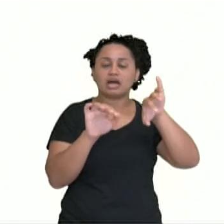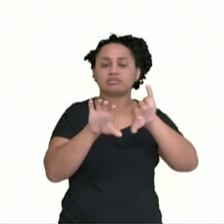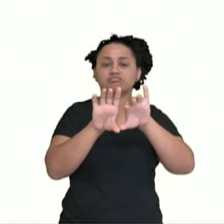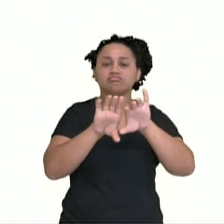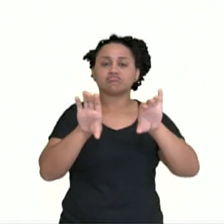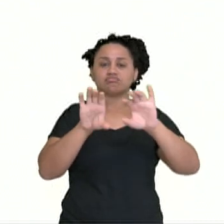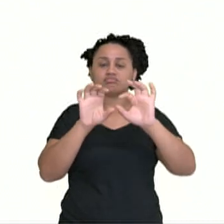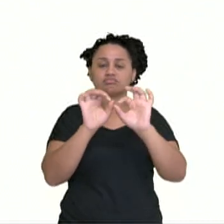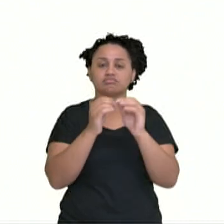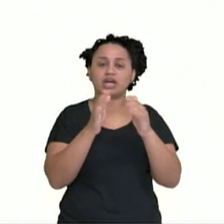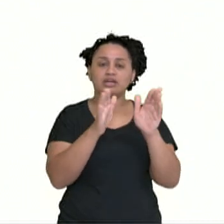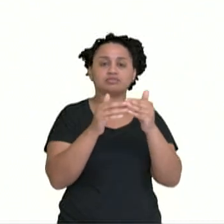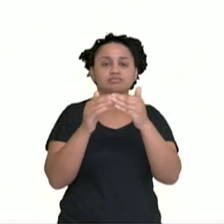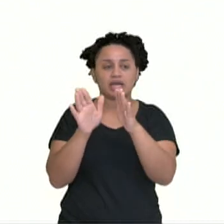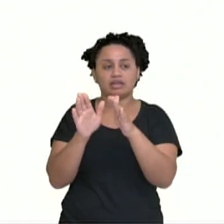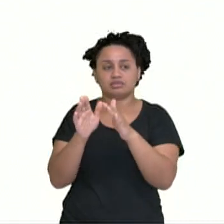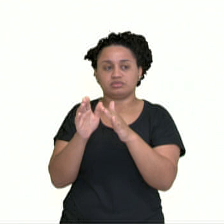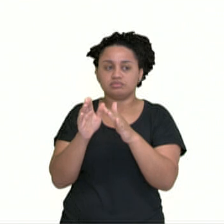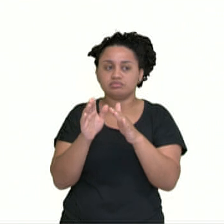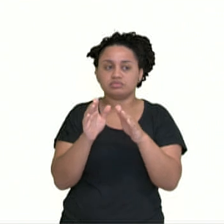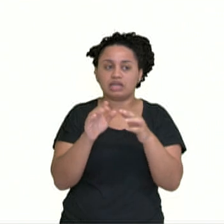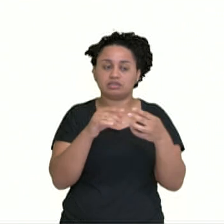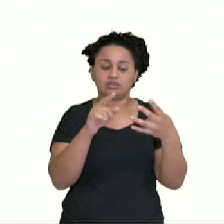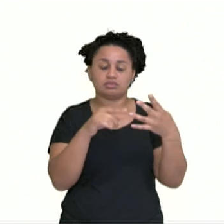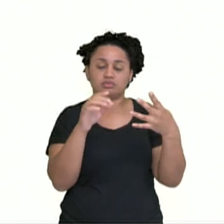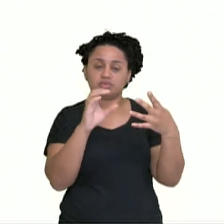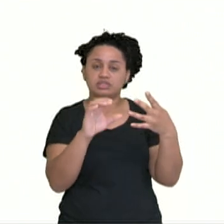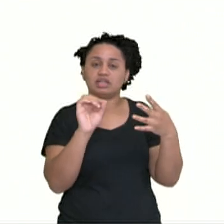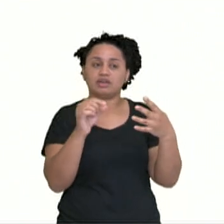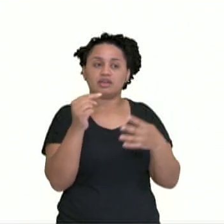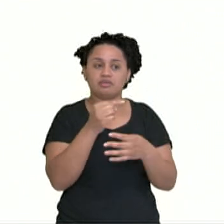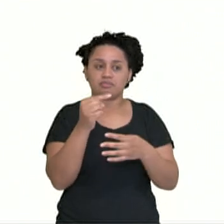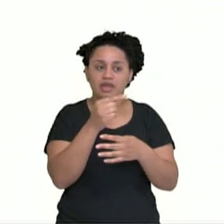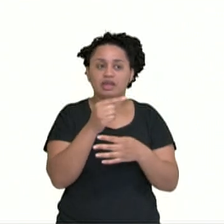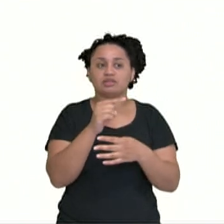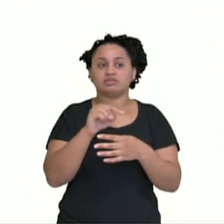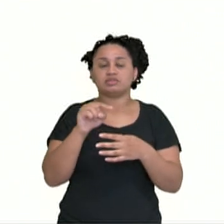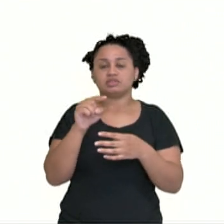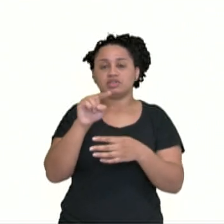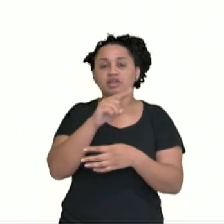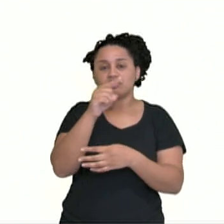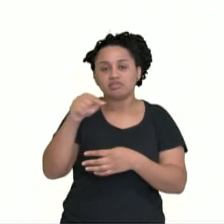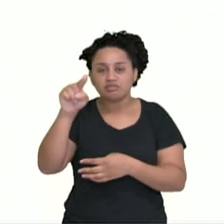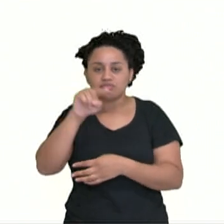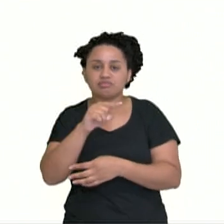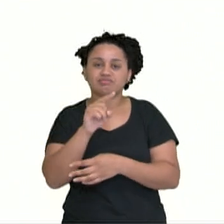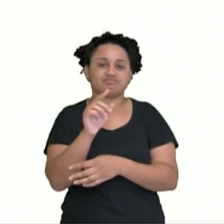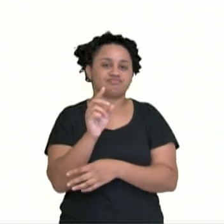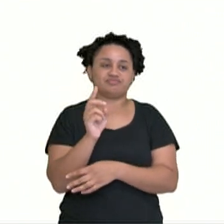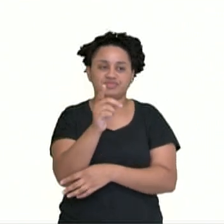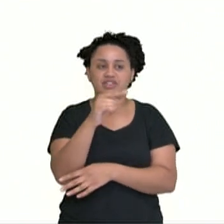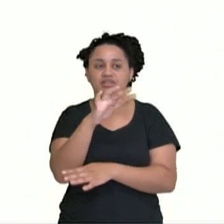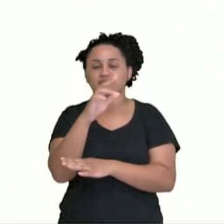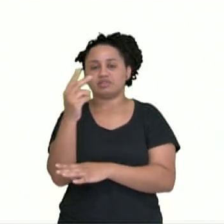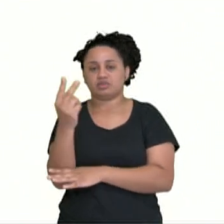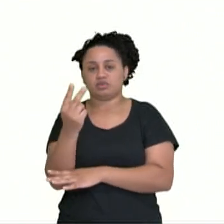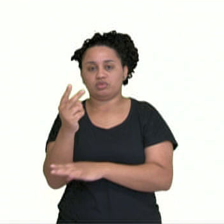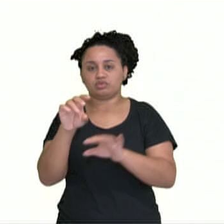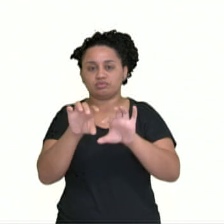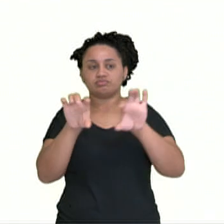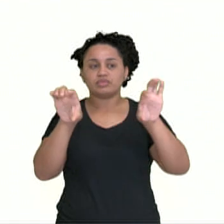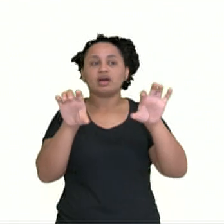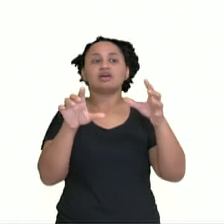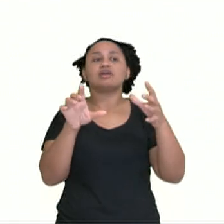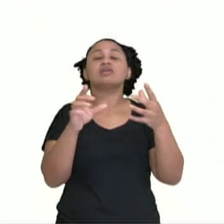C, do menos infinito até o 2, também aberto nas duas extremidades. E a letra D, do 4 até o mais